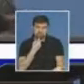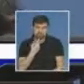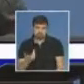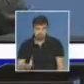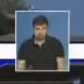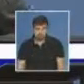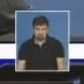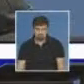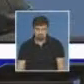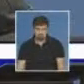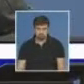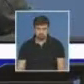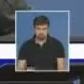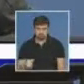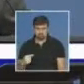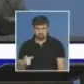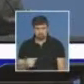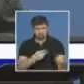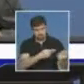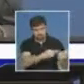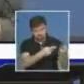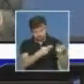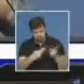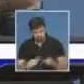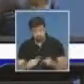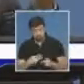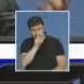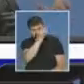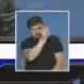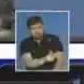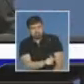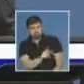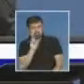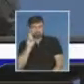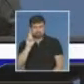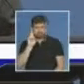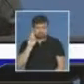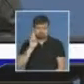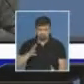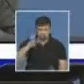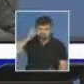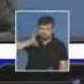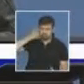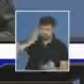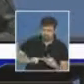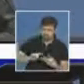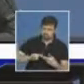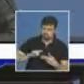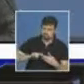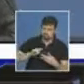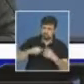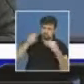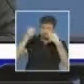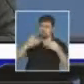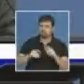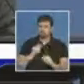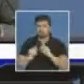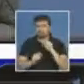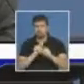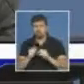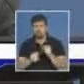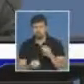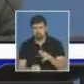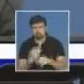está na cidade de Campinas pelo menos convidar alguém para dar uma uma exposição que está acontecendo no nosso